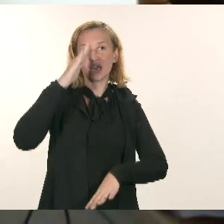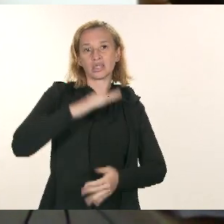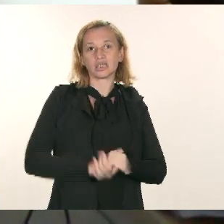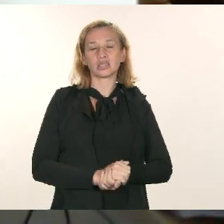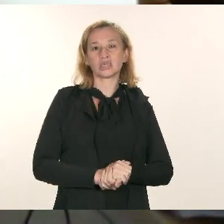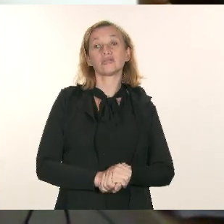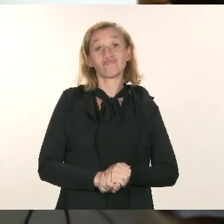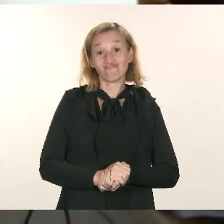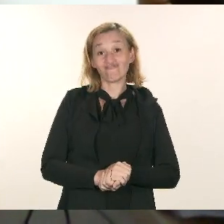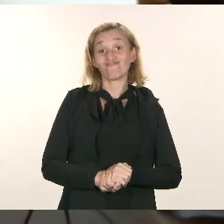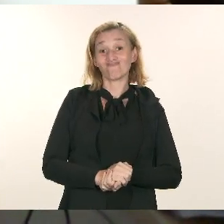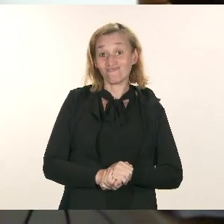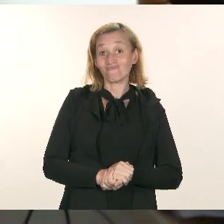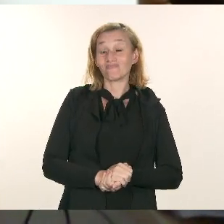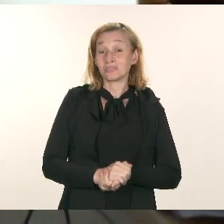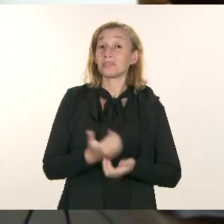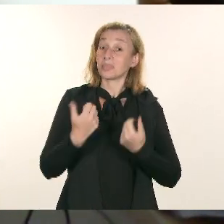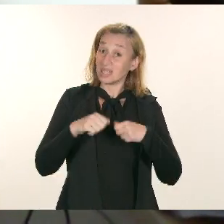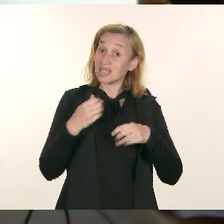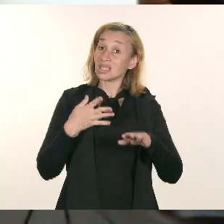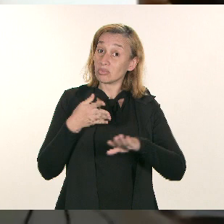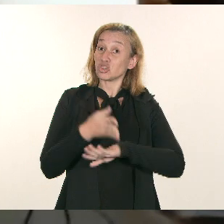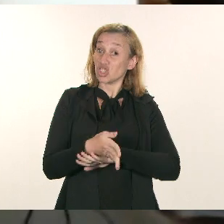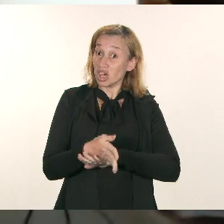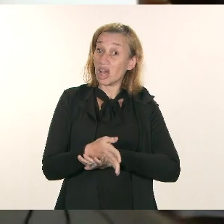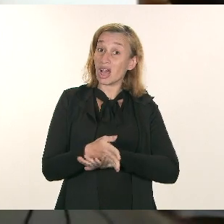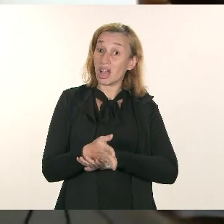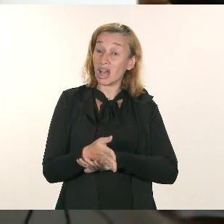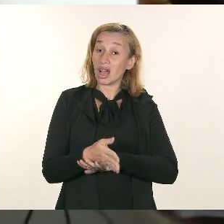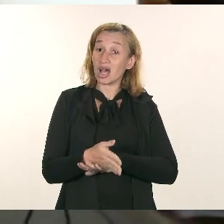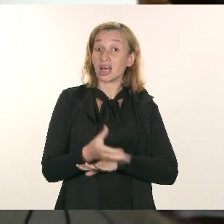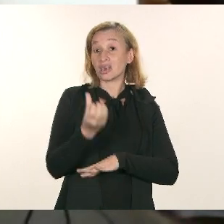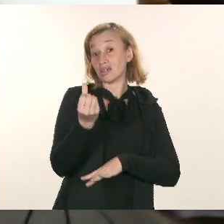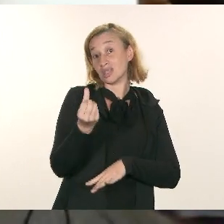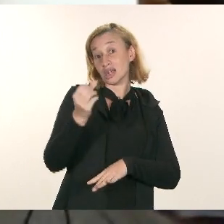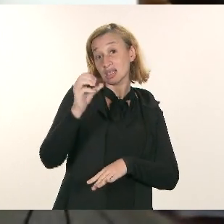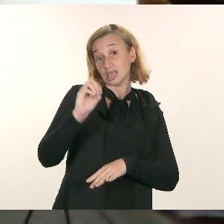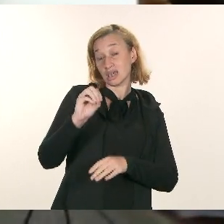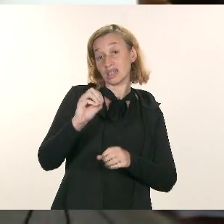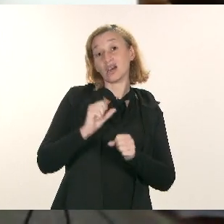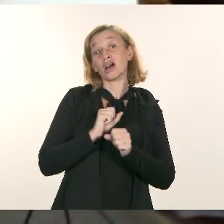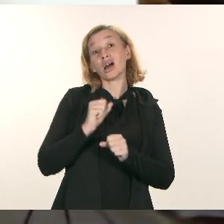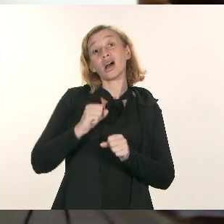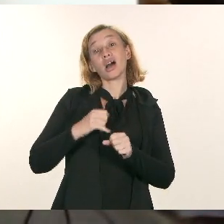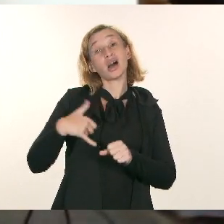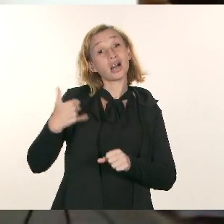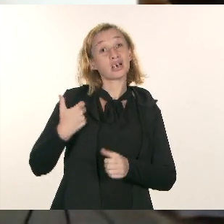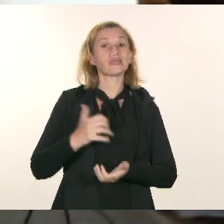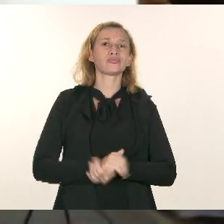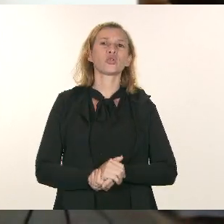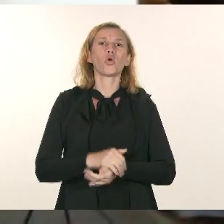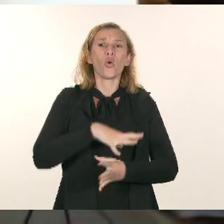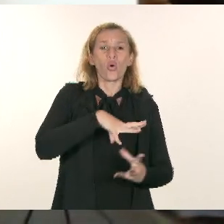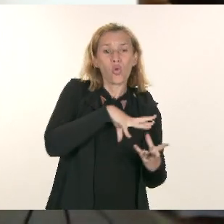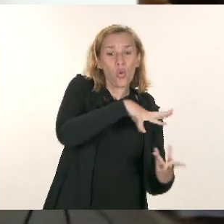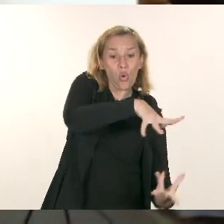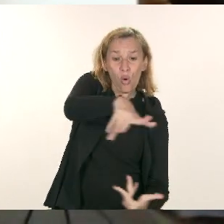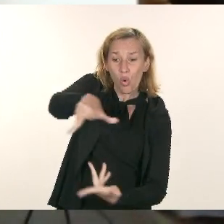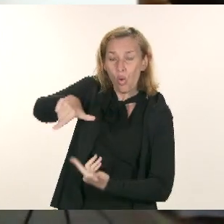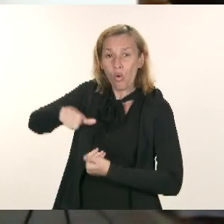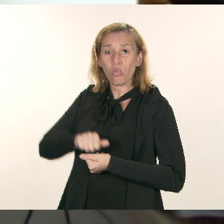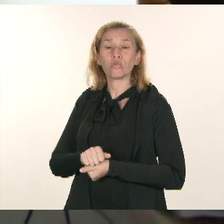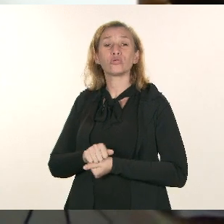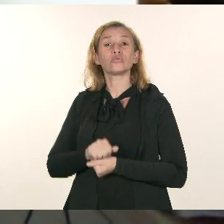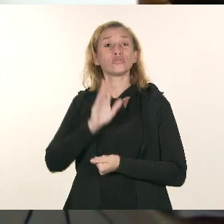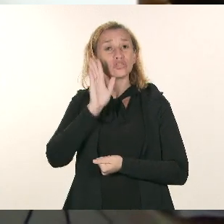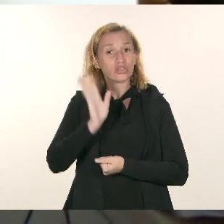essa escadinha para chegar até os 60 anos. O mundo inteiro já